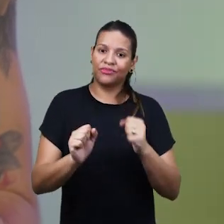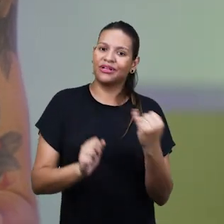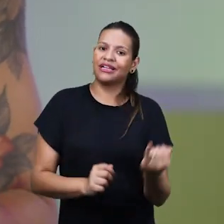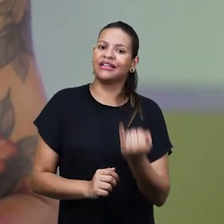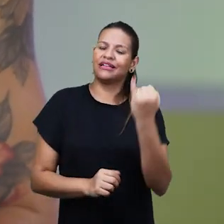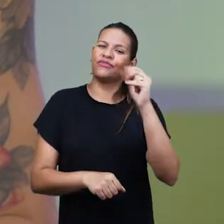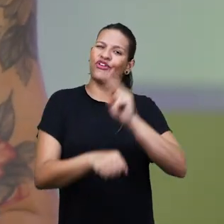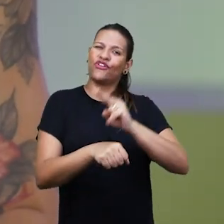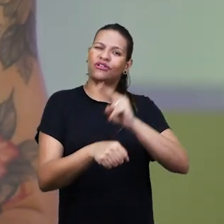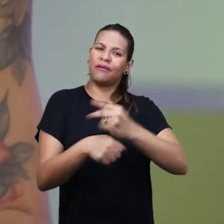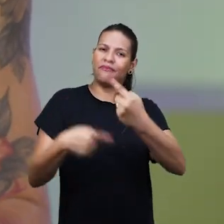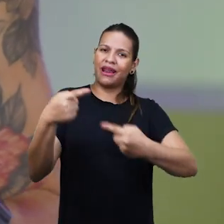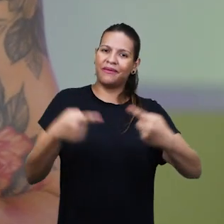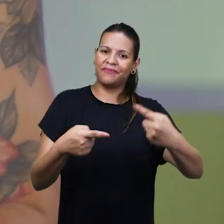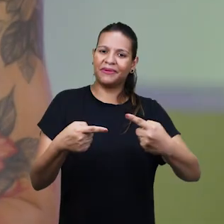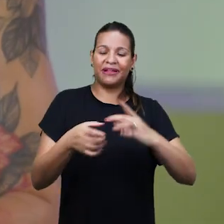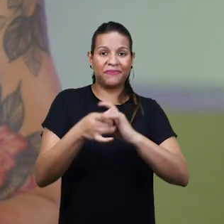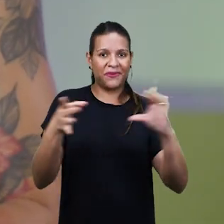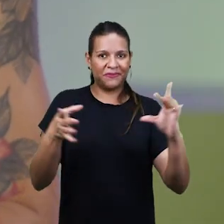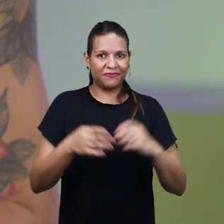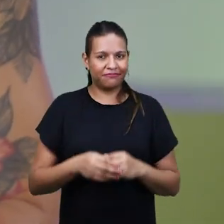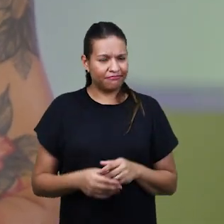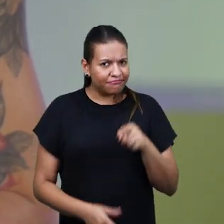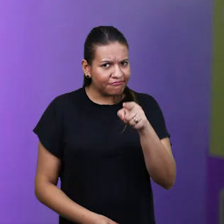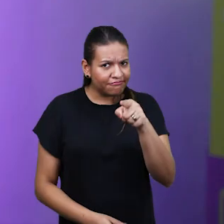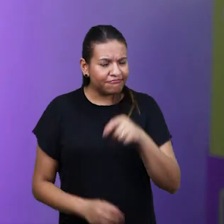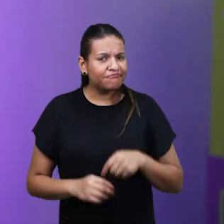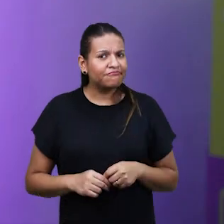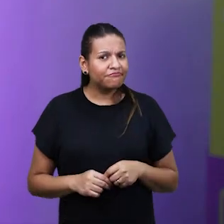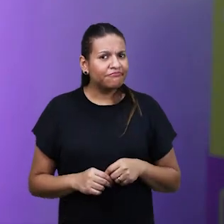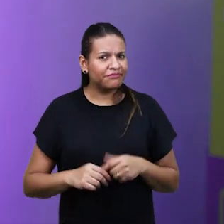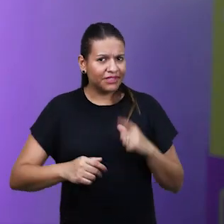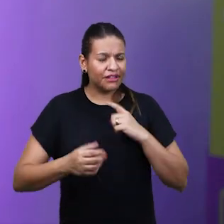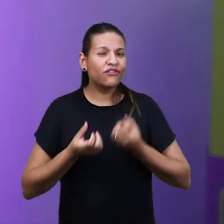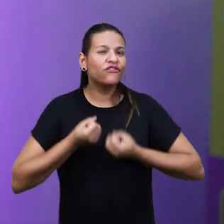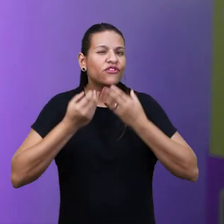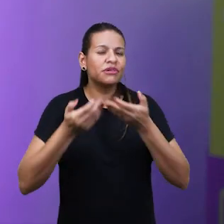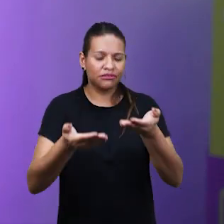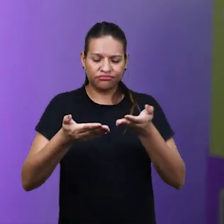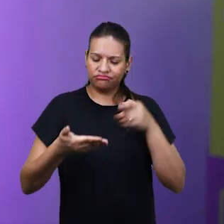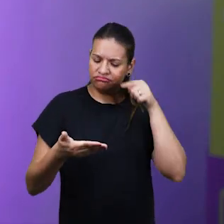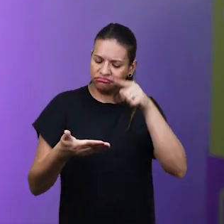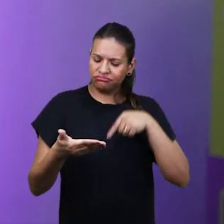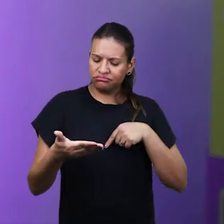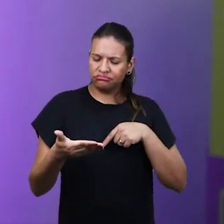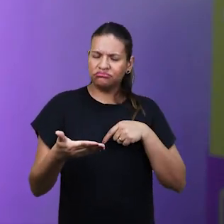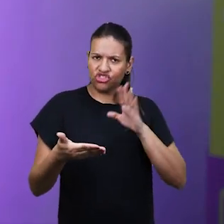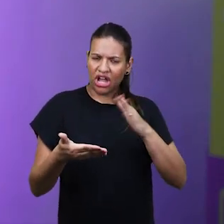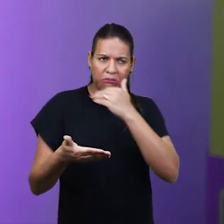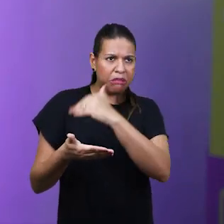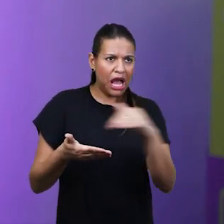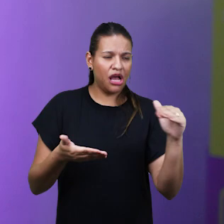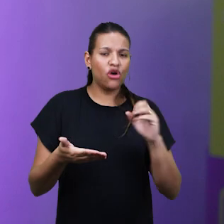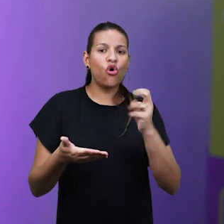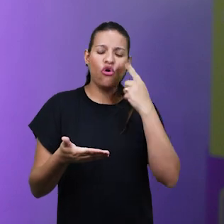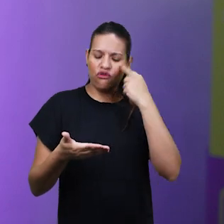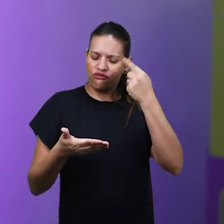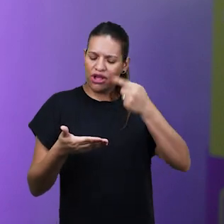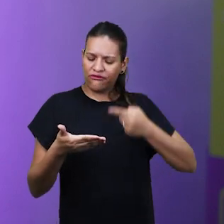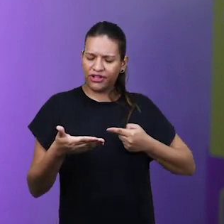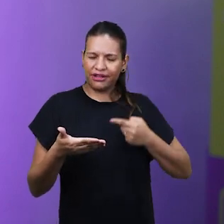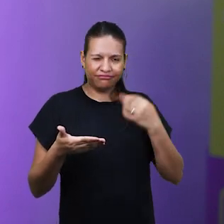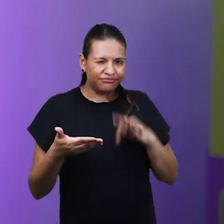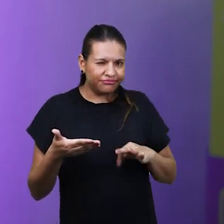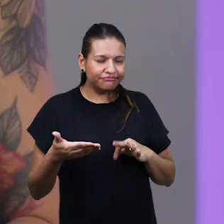simples, mas fundamentais para proteger o debate público. E você? Quando recebe uma informação, compartilha